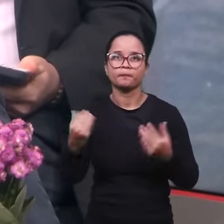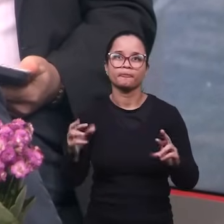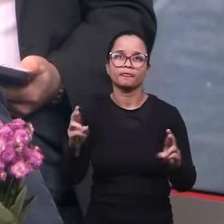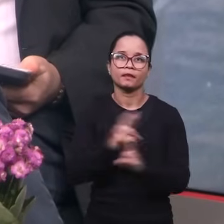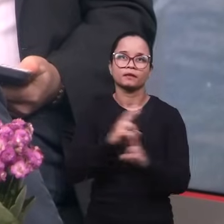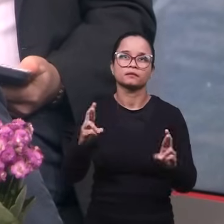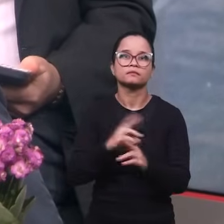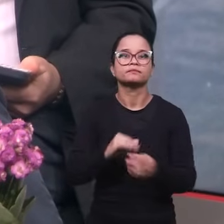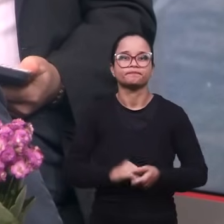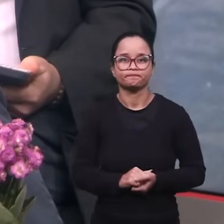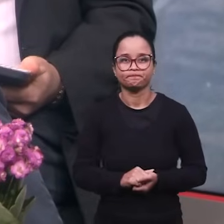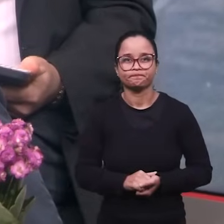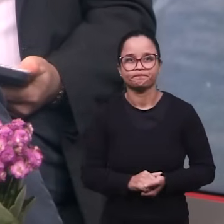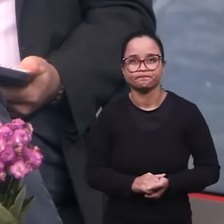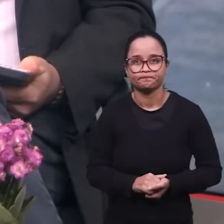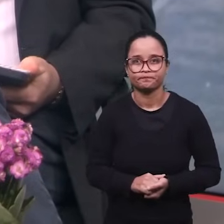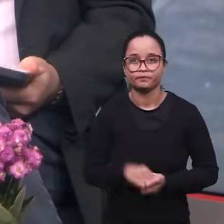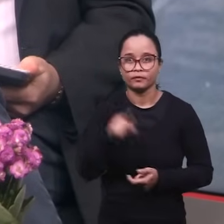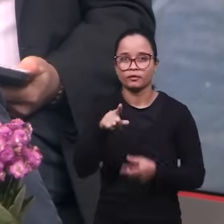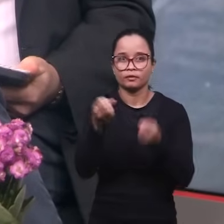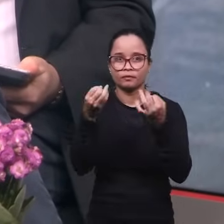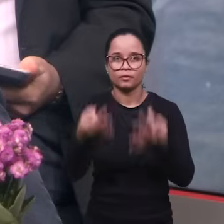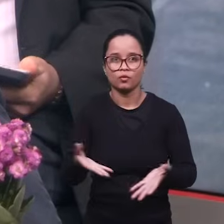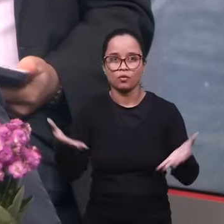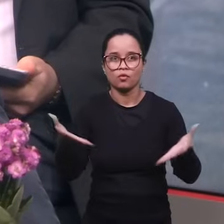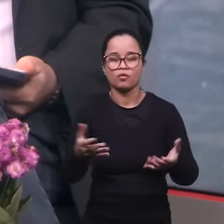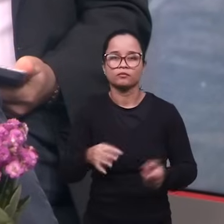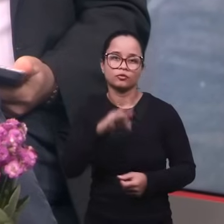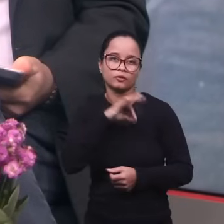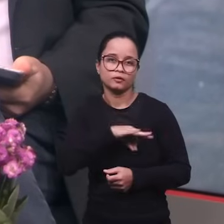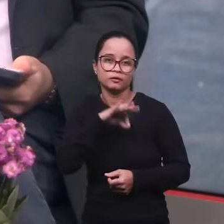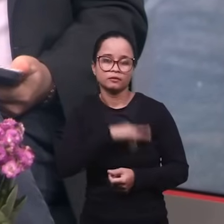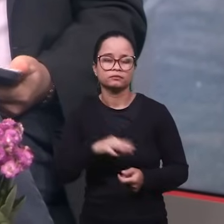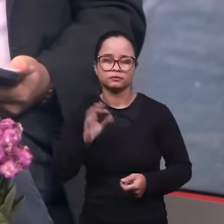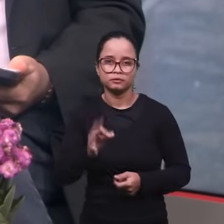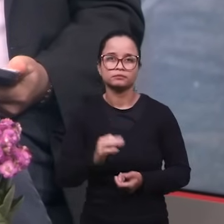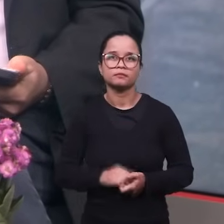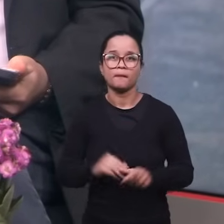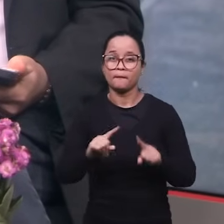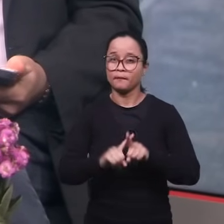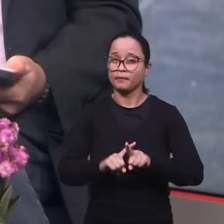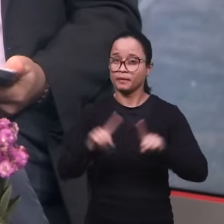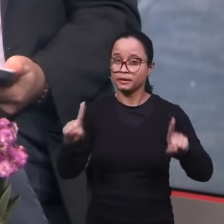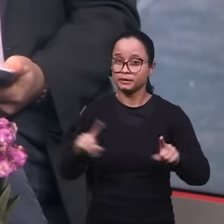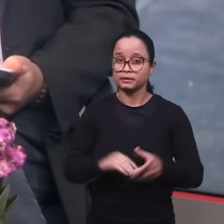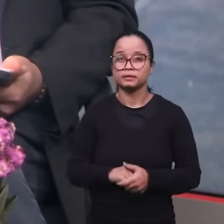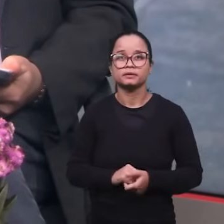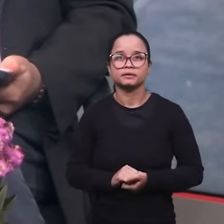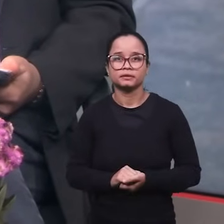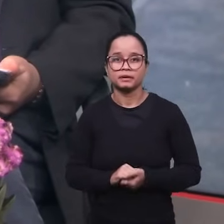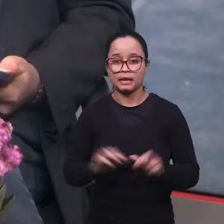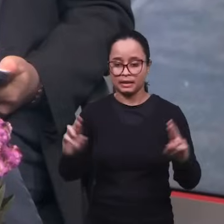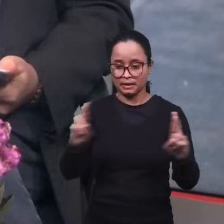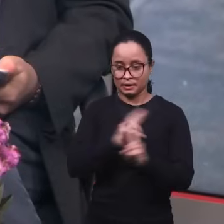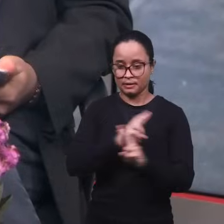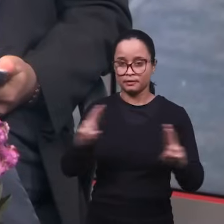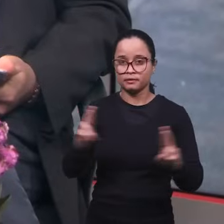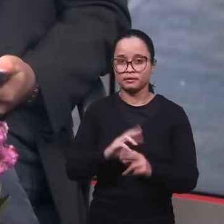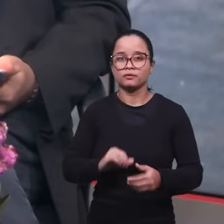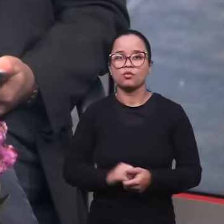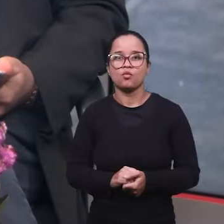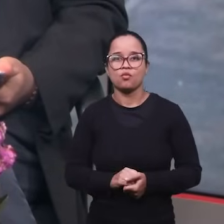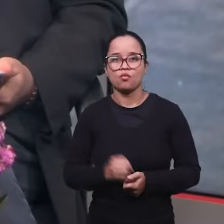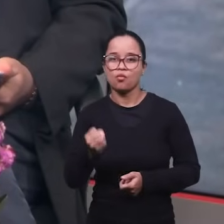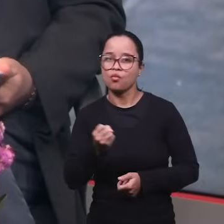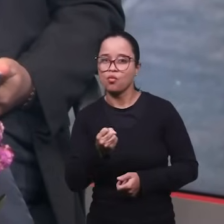esse coeficiente, você falou sobre o salário, né? Mas e a relação